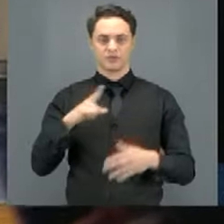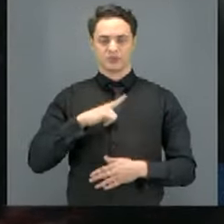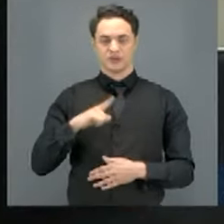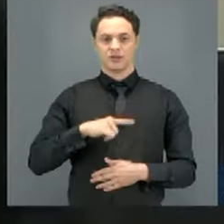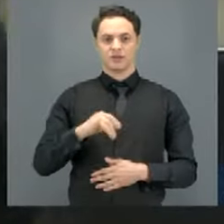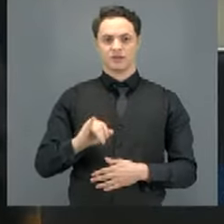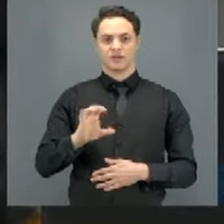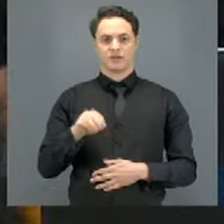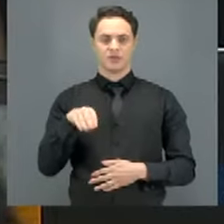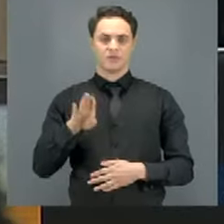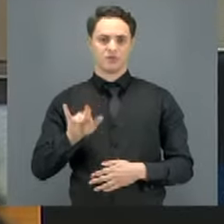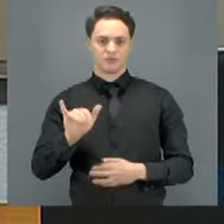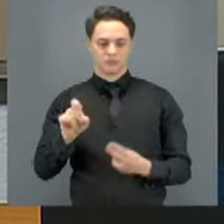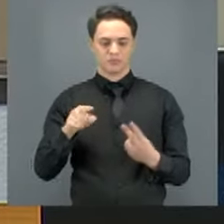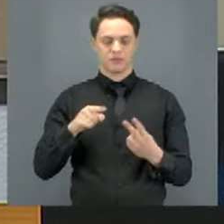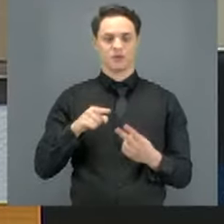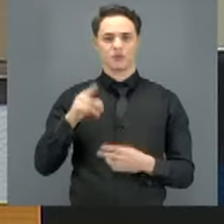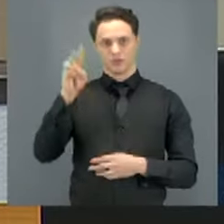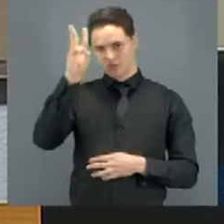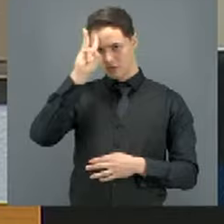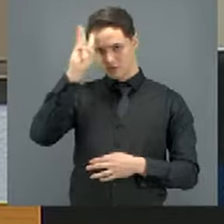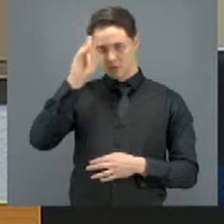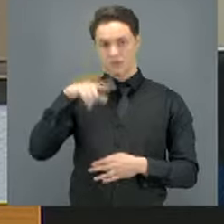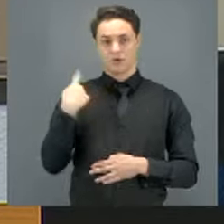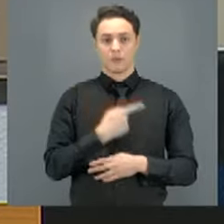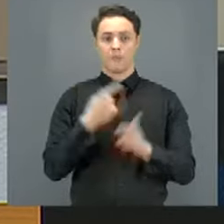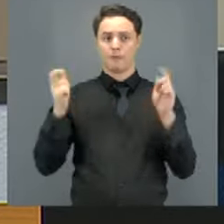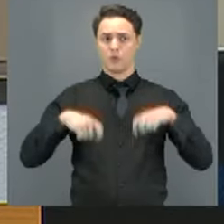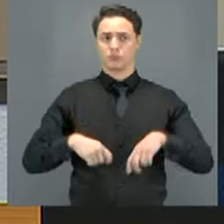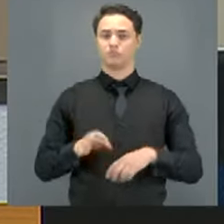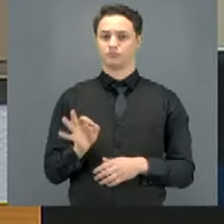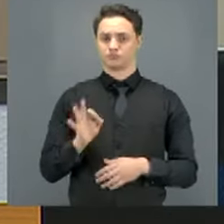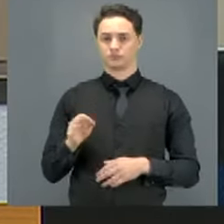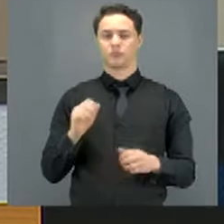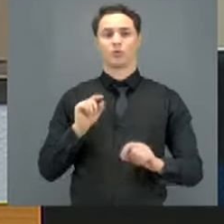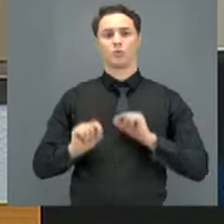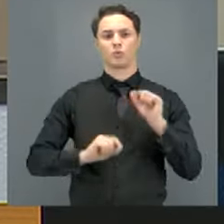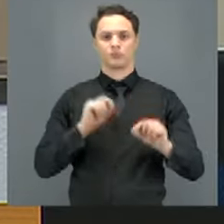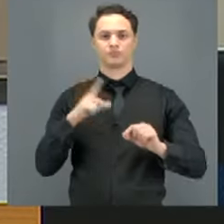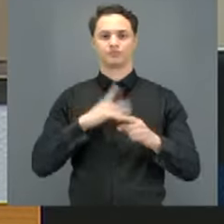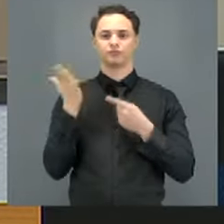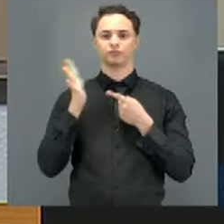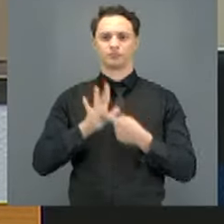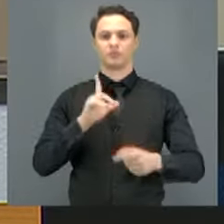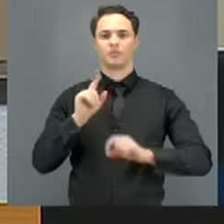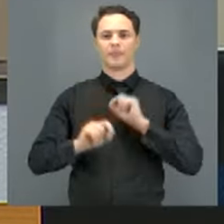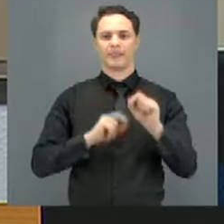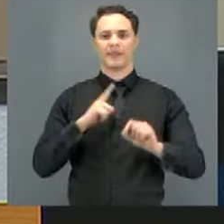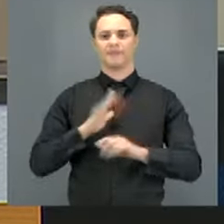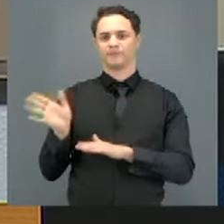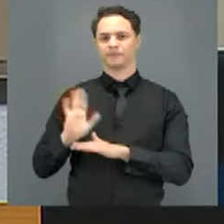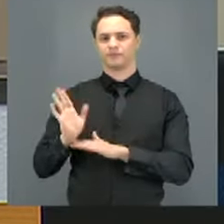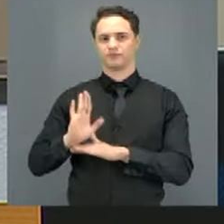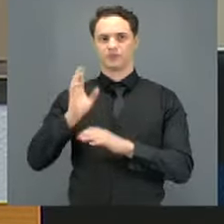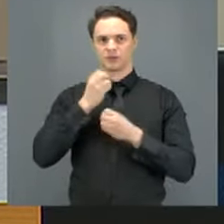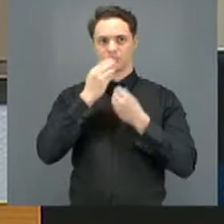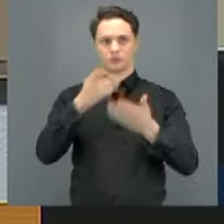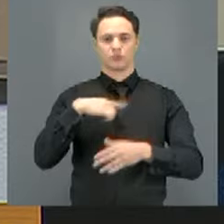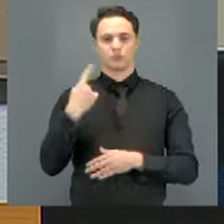na terça-feira e nós vamos poder, então, mostrar a eles os vídeos depoimentos que